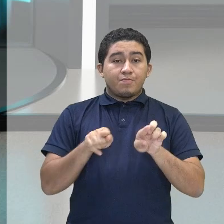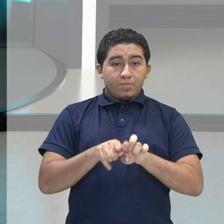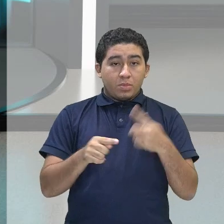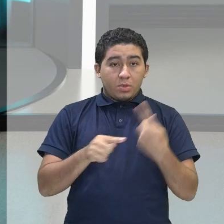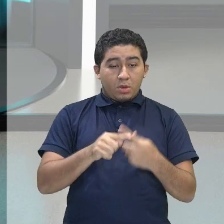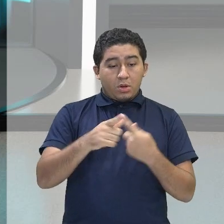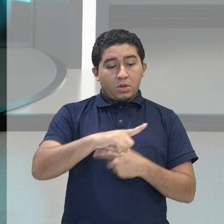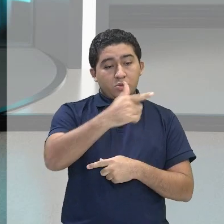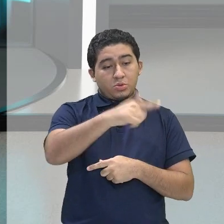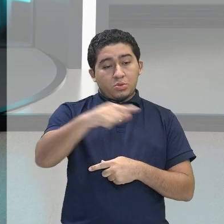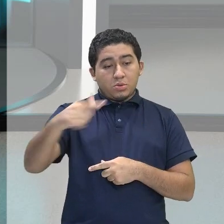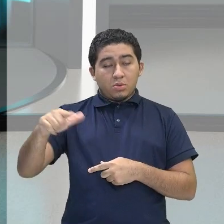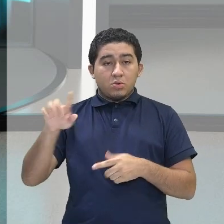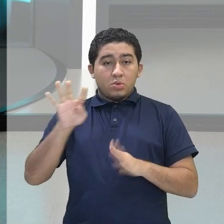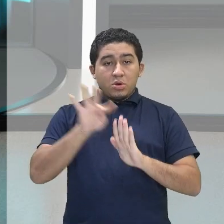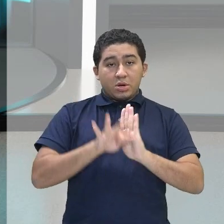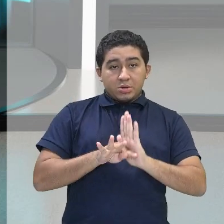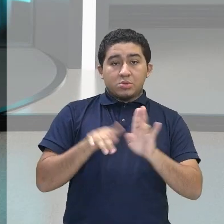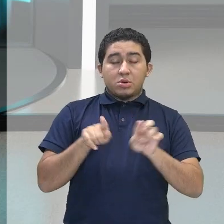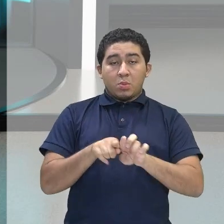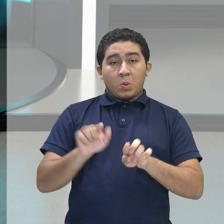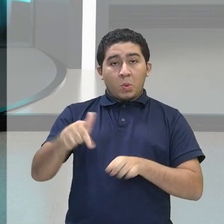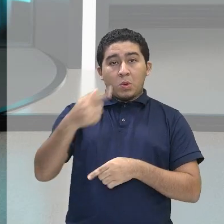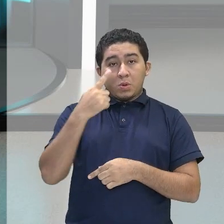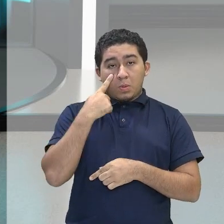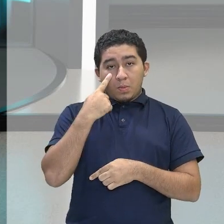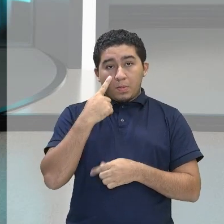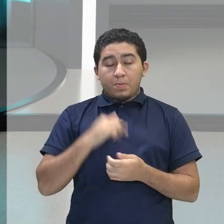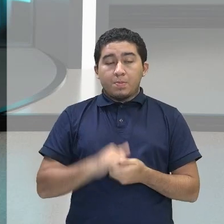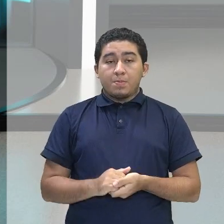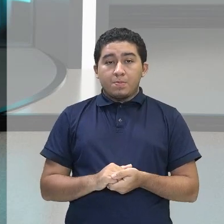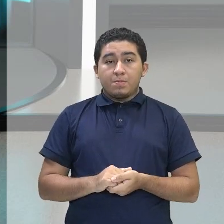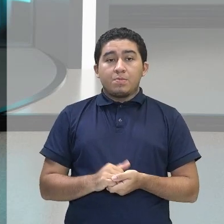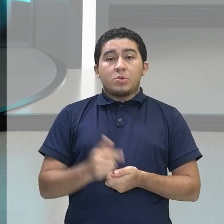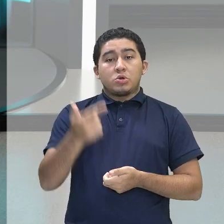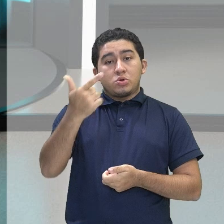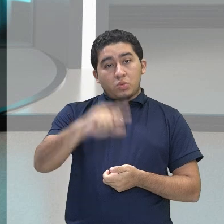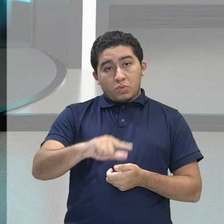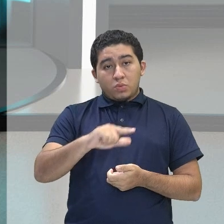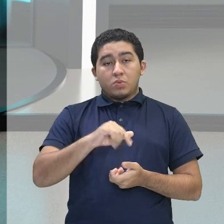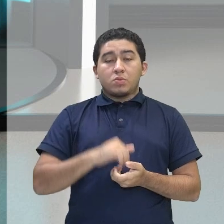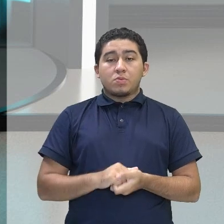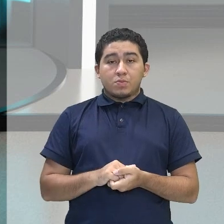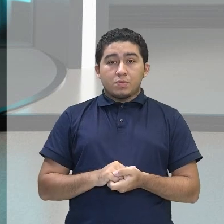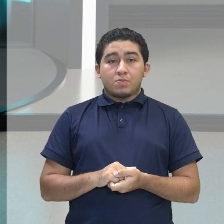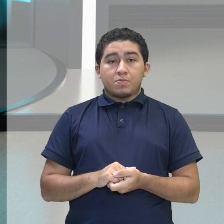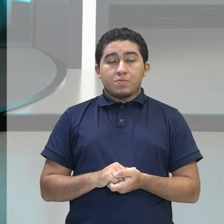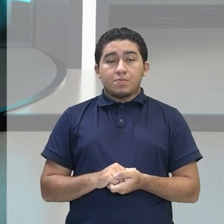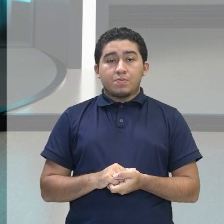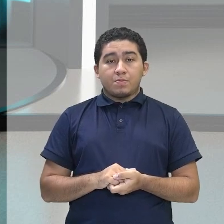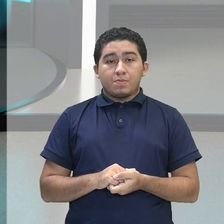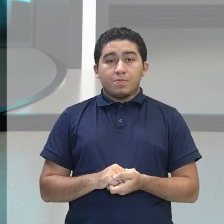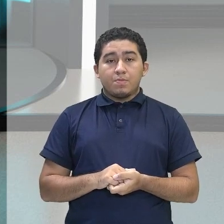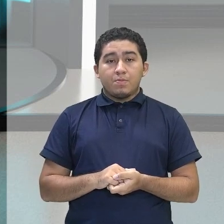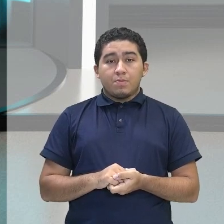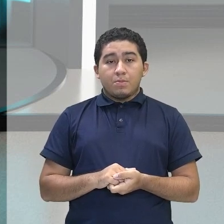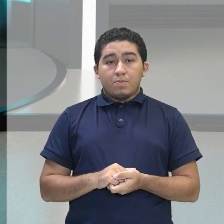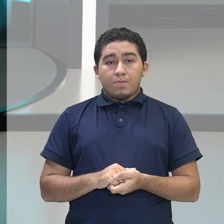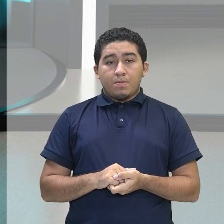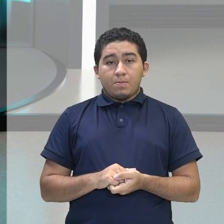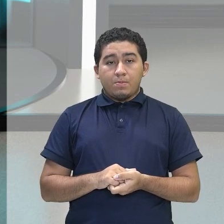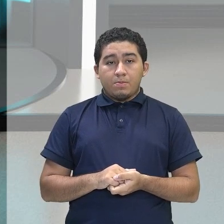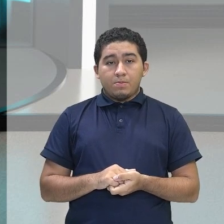repete no texto. Vamos ver o próximo aqui. Olha só, novamente, Computer Science está repetindo, ok?